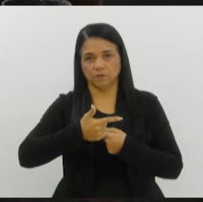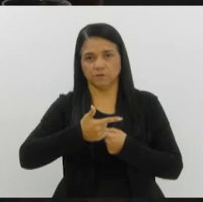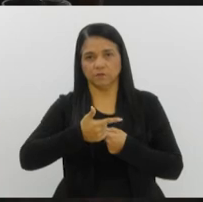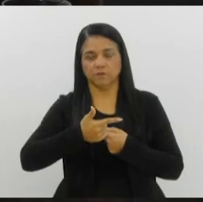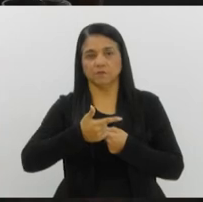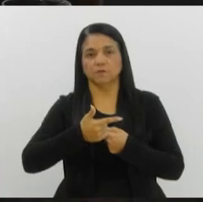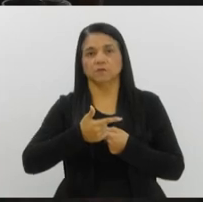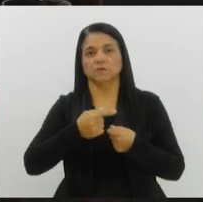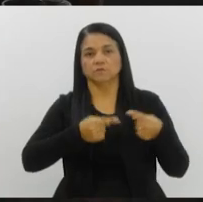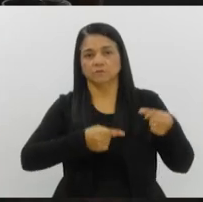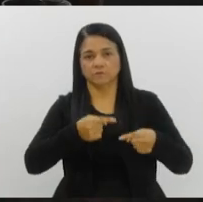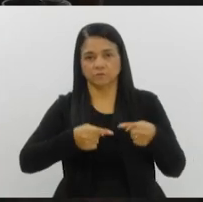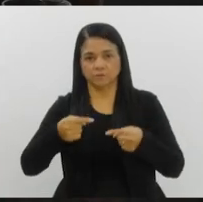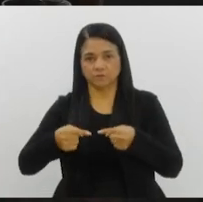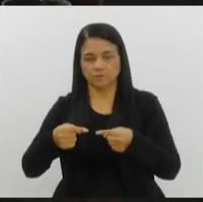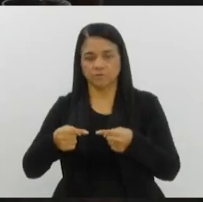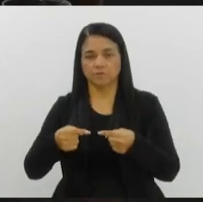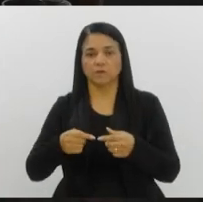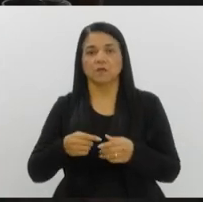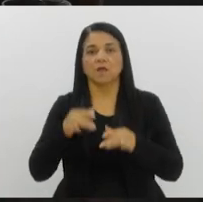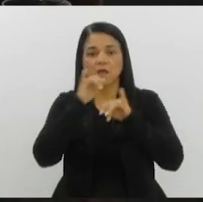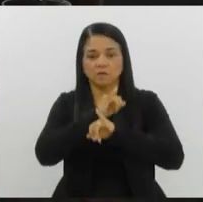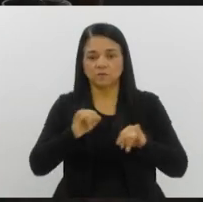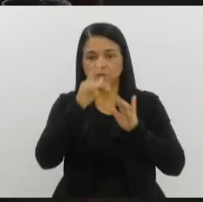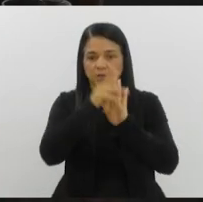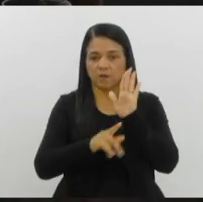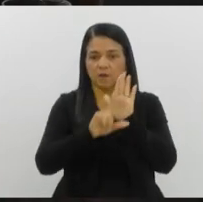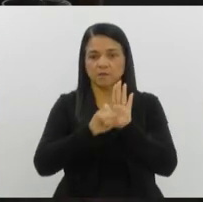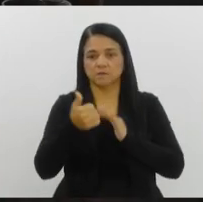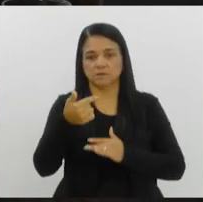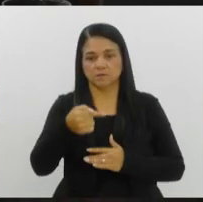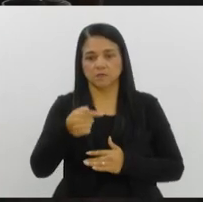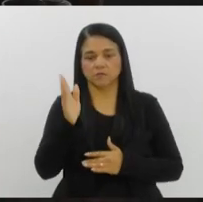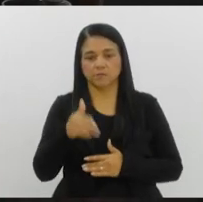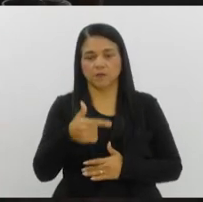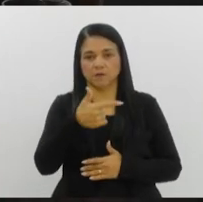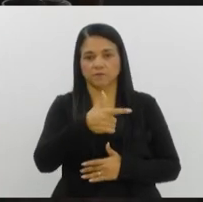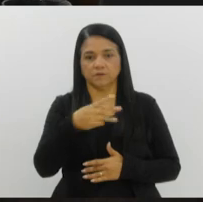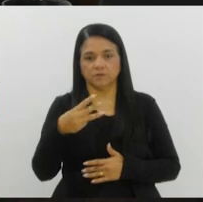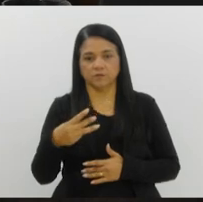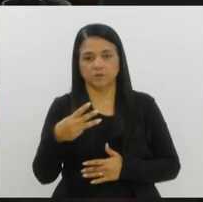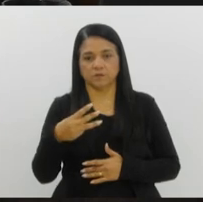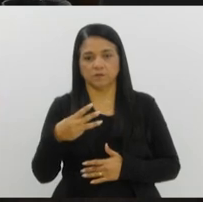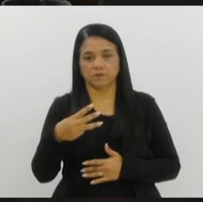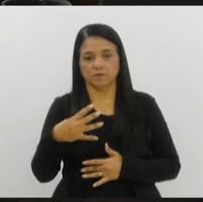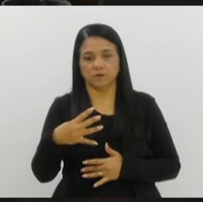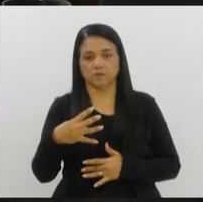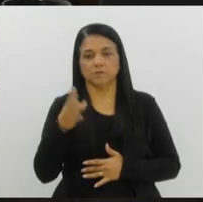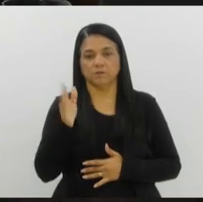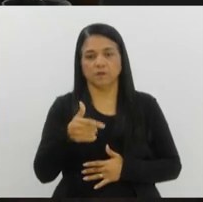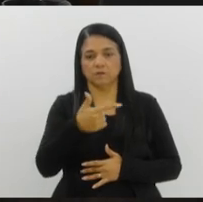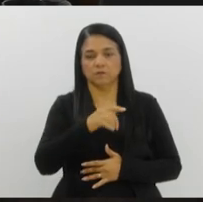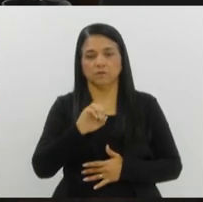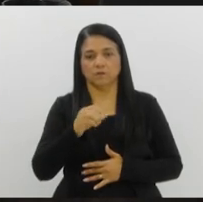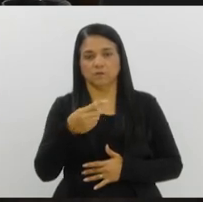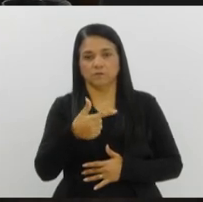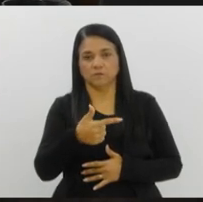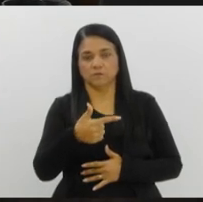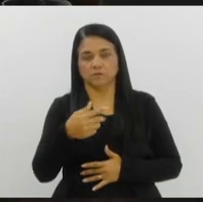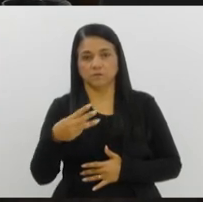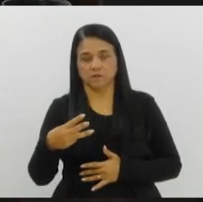para a segunda discussão. Anuncio o projeto de lei número 1794 de 2023, de autoria do